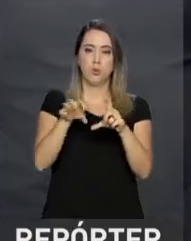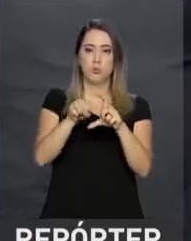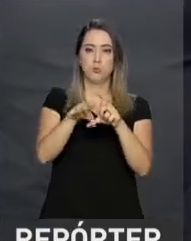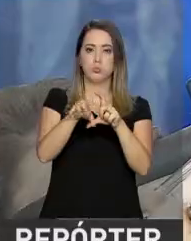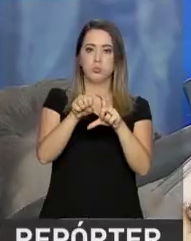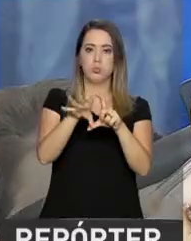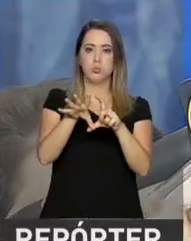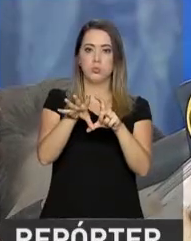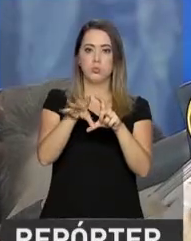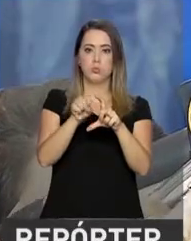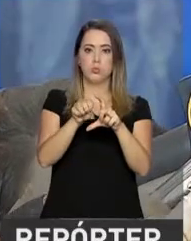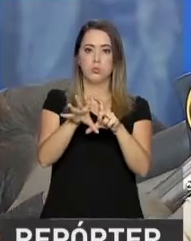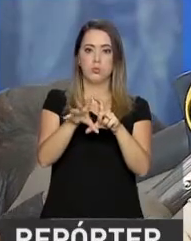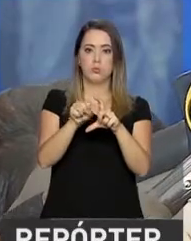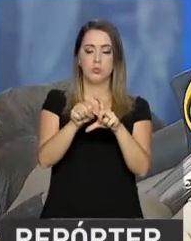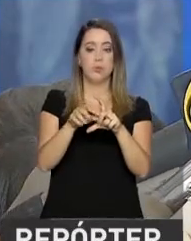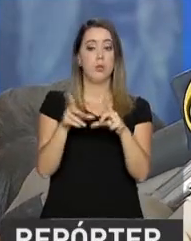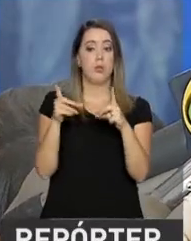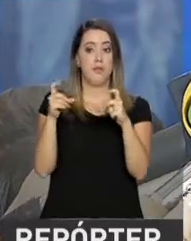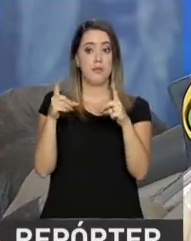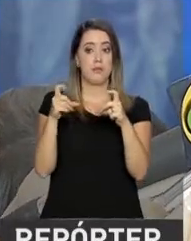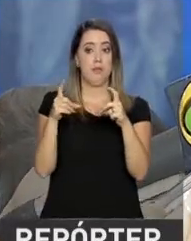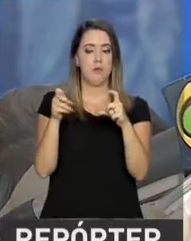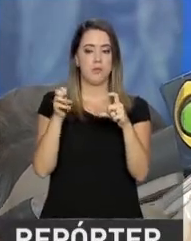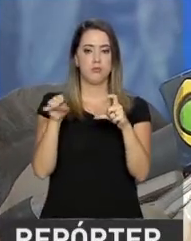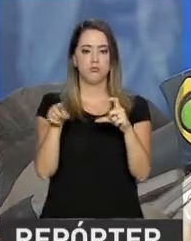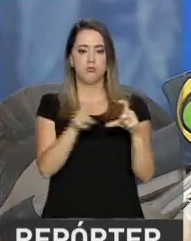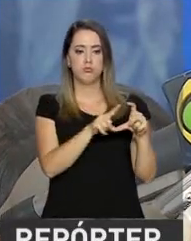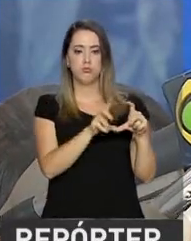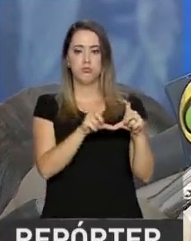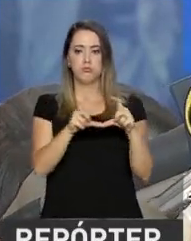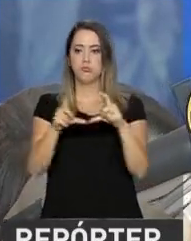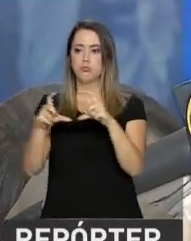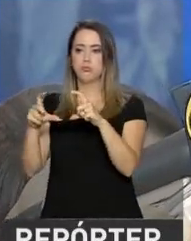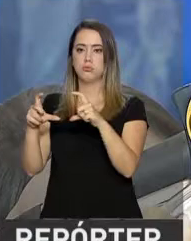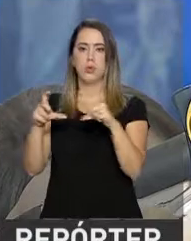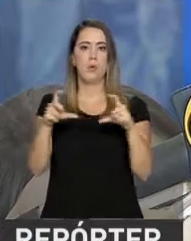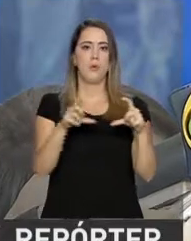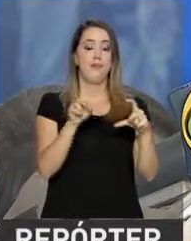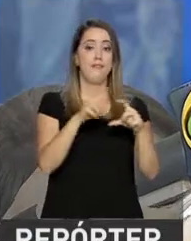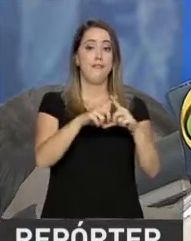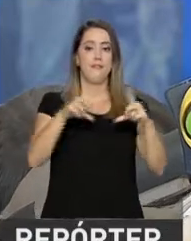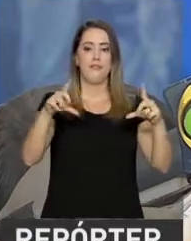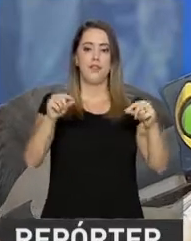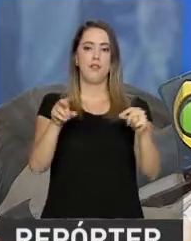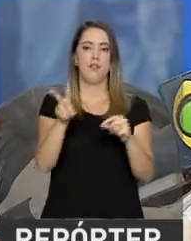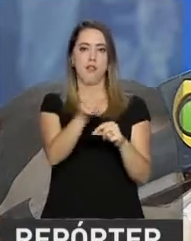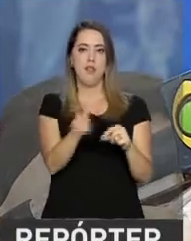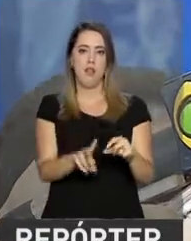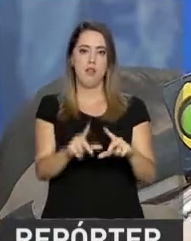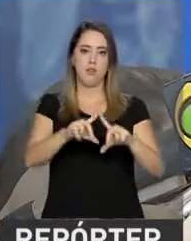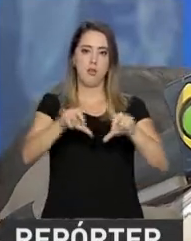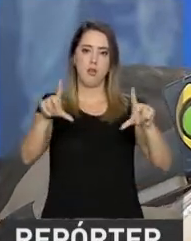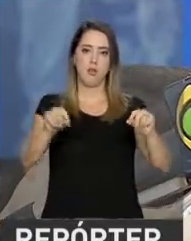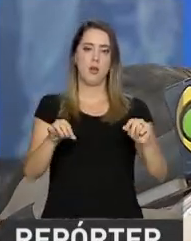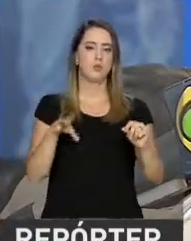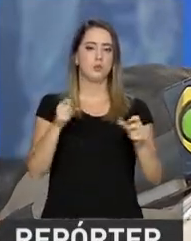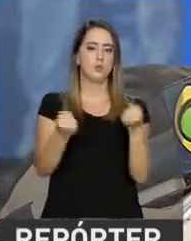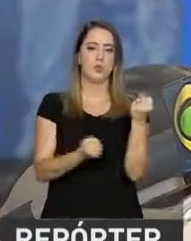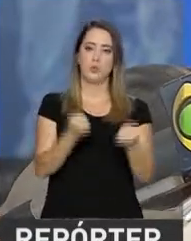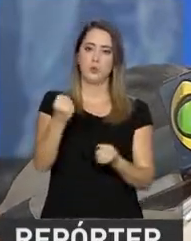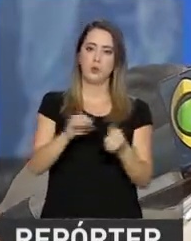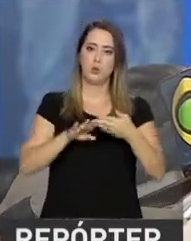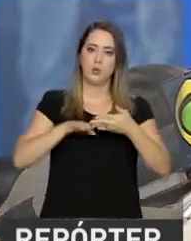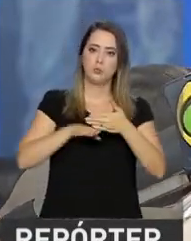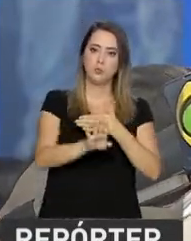brasil são câmeras que monitoram e que registram as placas lêem as placas de todos os automóveis que passam